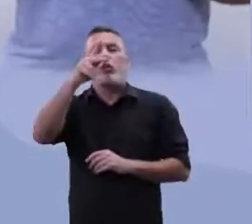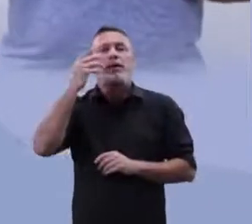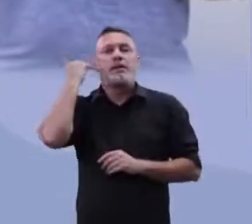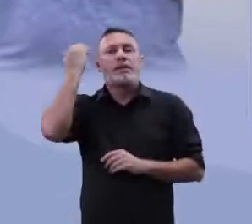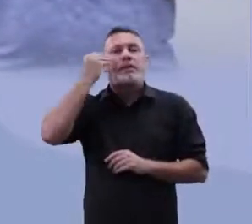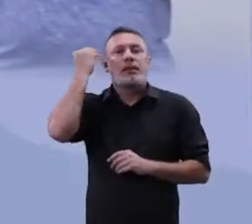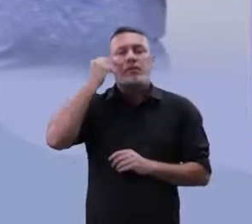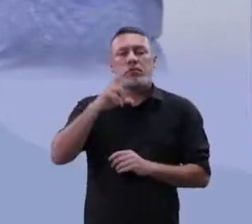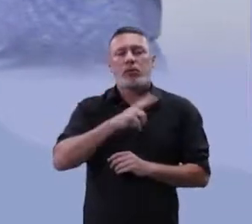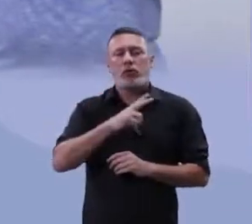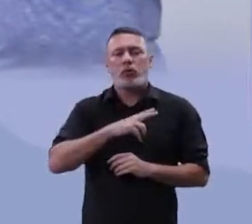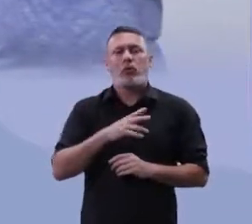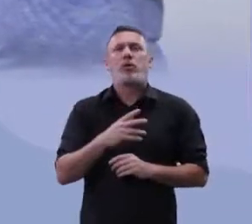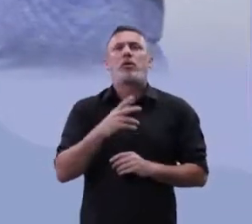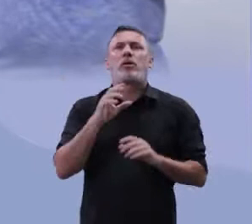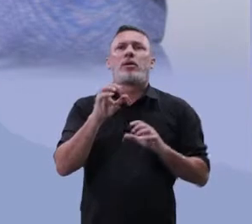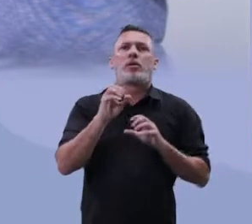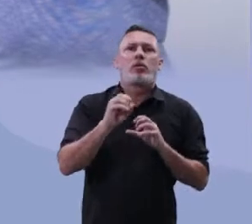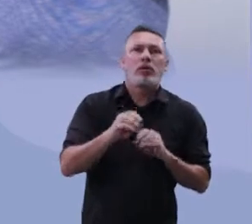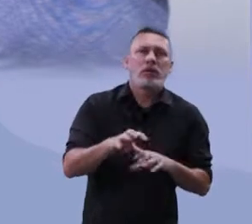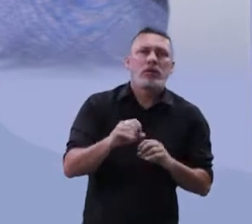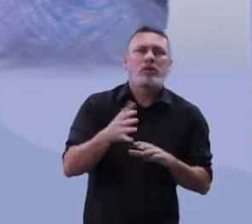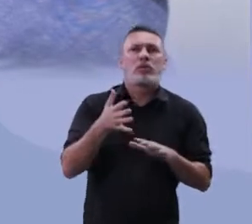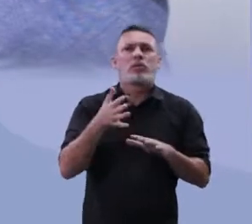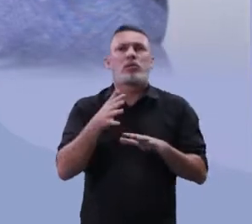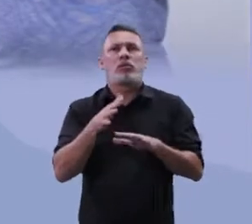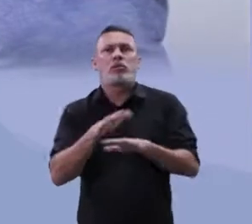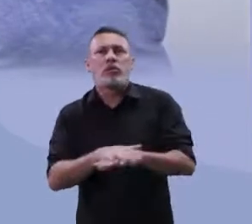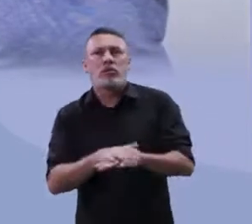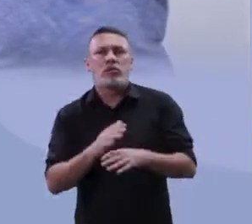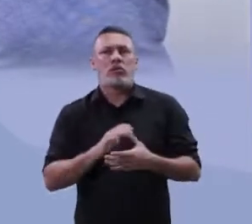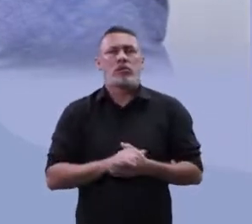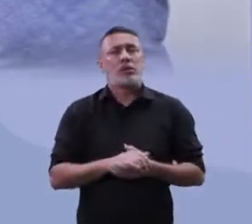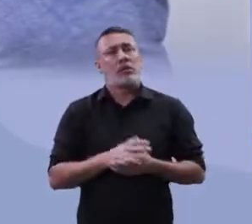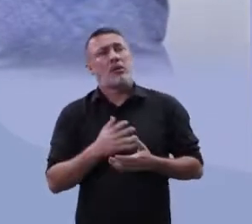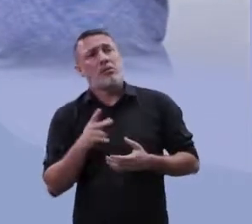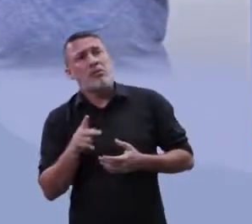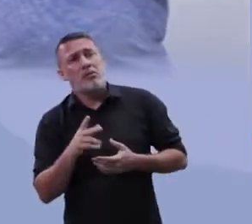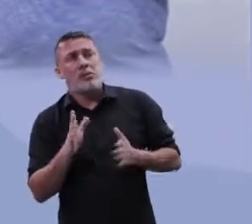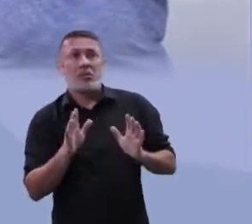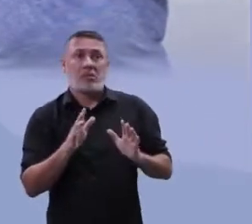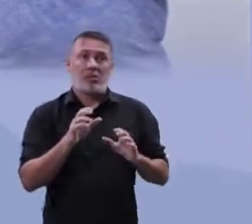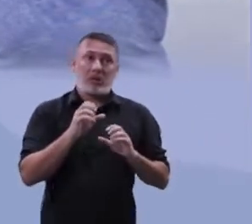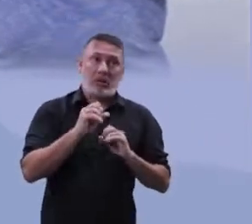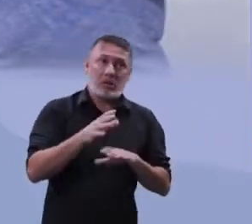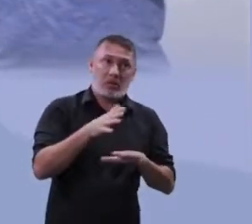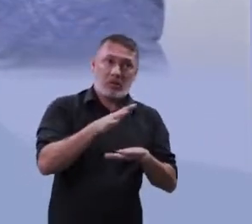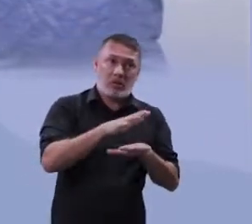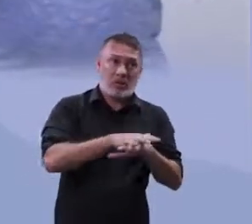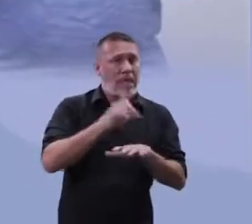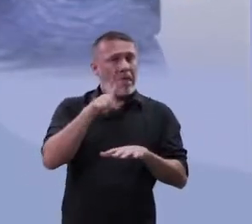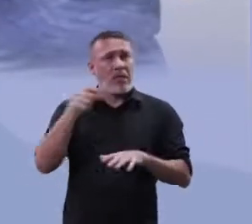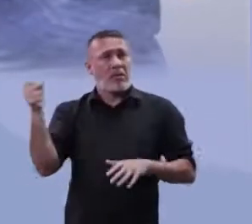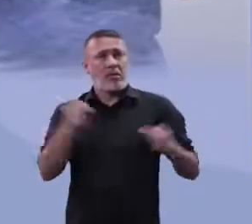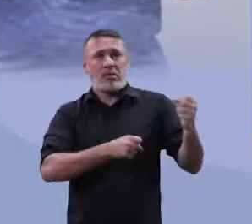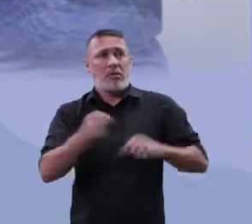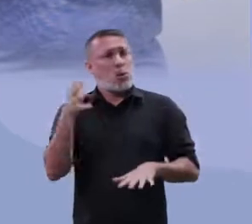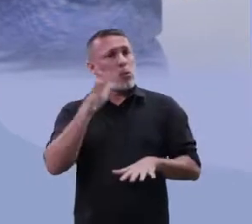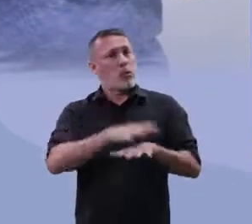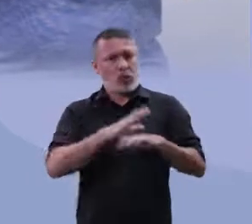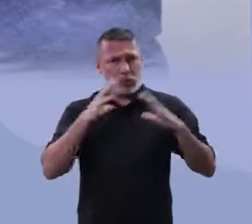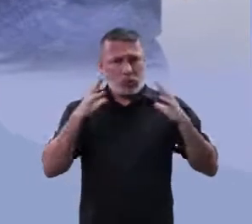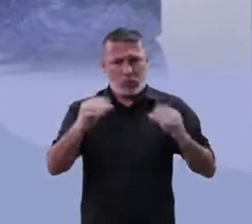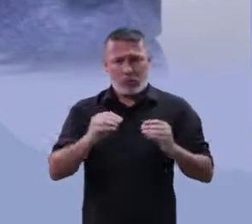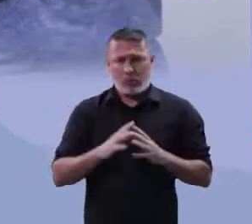experiência pessoal. O que é educação inclusiva? Professor, educação inclusiva é incluir e colocar